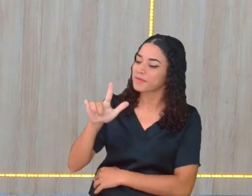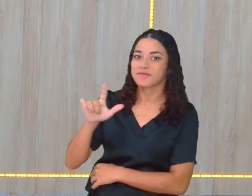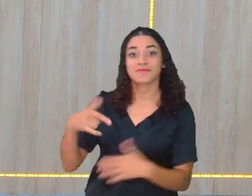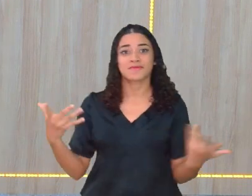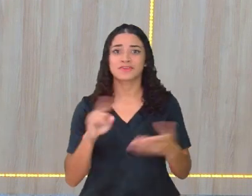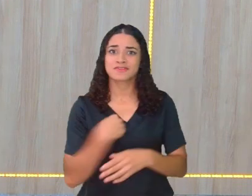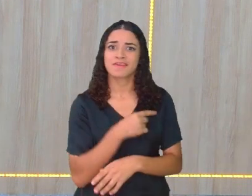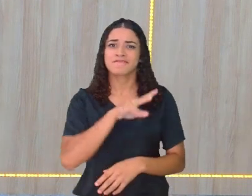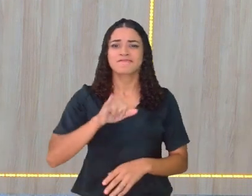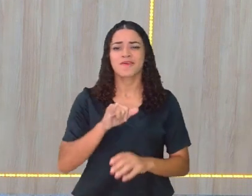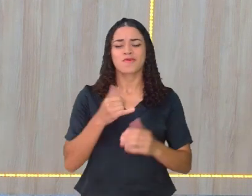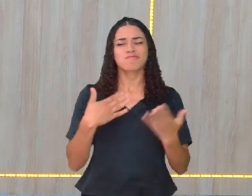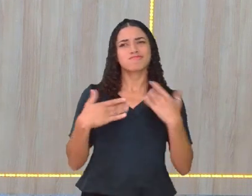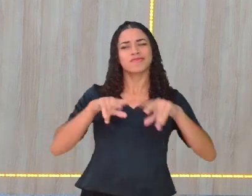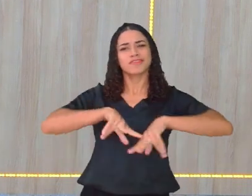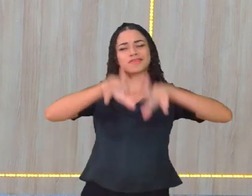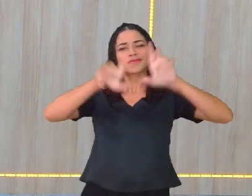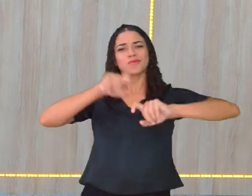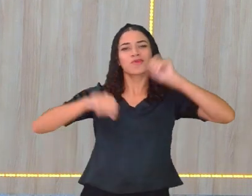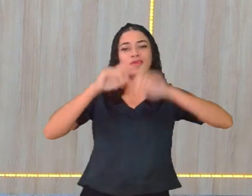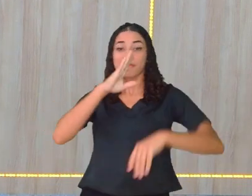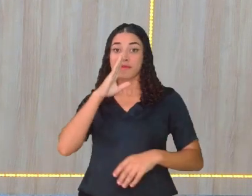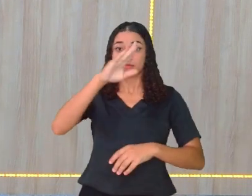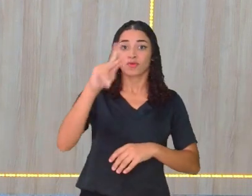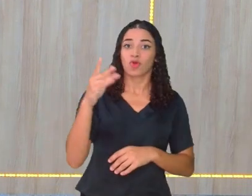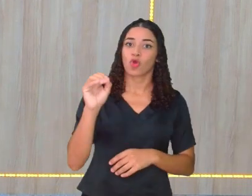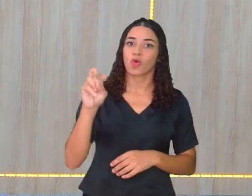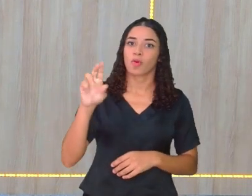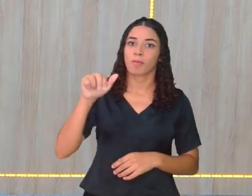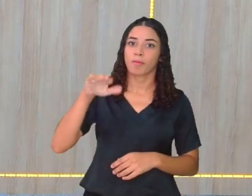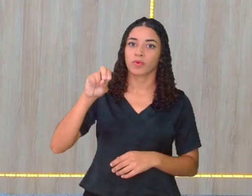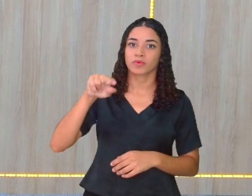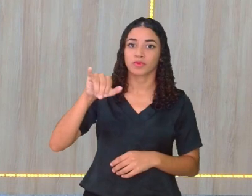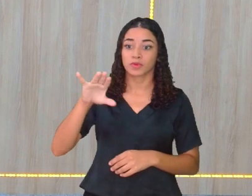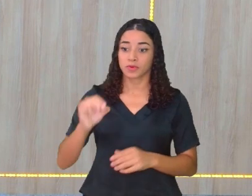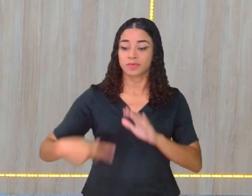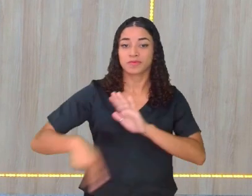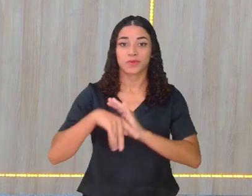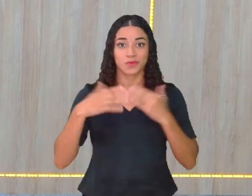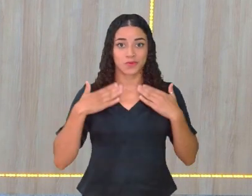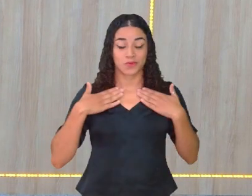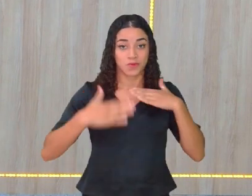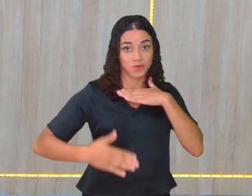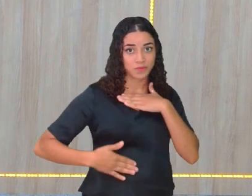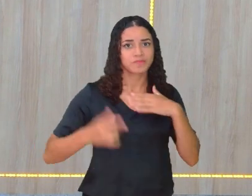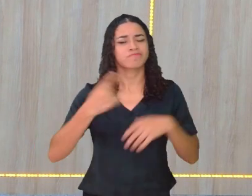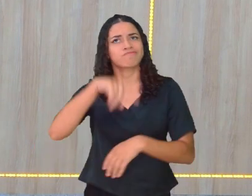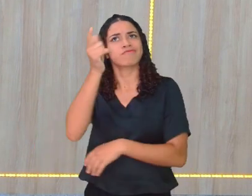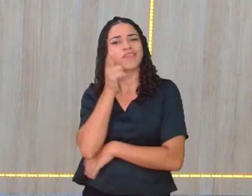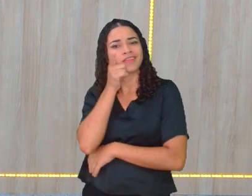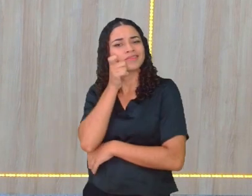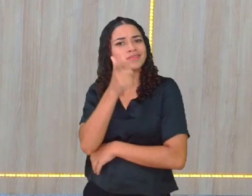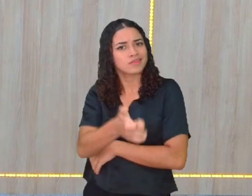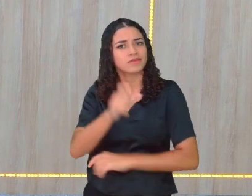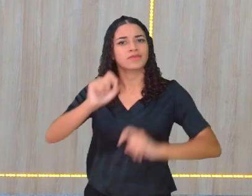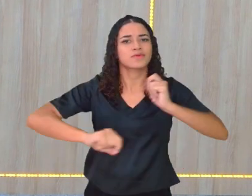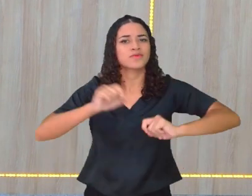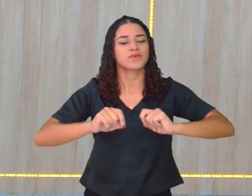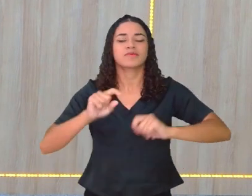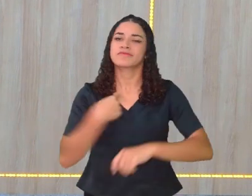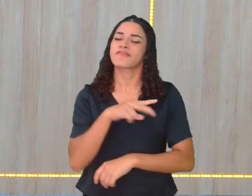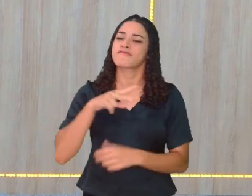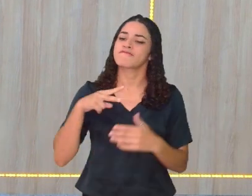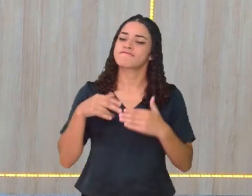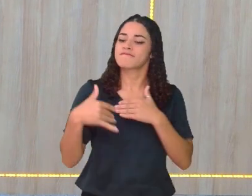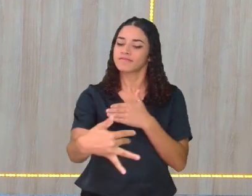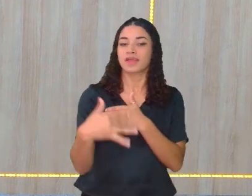vamos conversar a respeito dos principais hormônios do nosso corpo. Vejam que interessante, a gente vai entender agora a